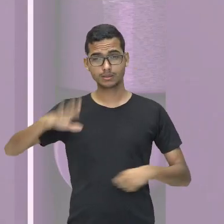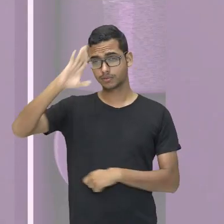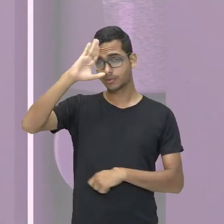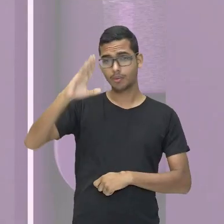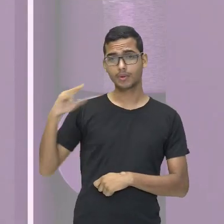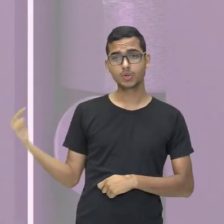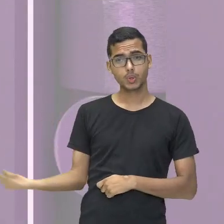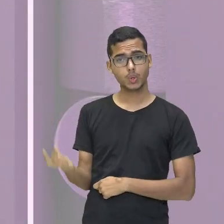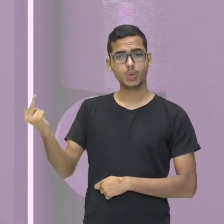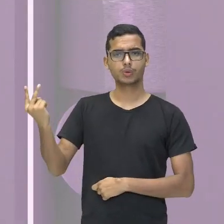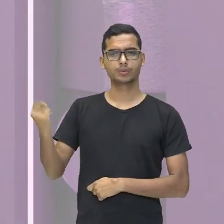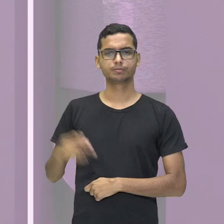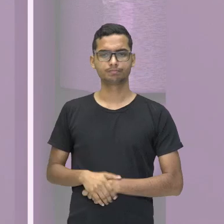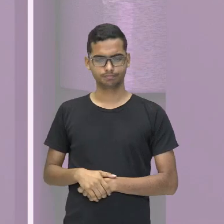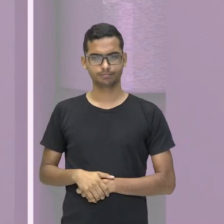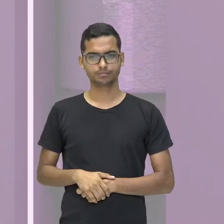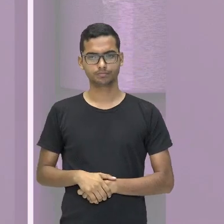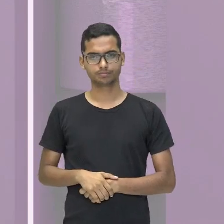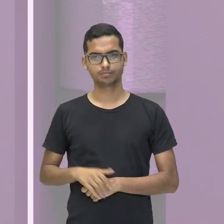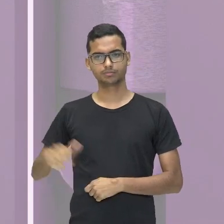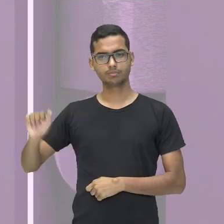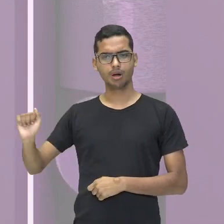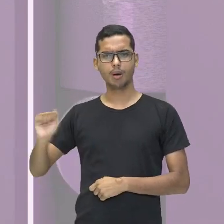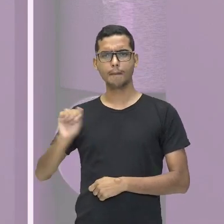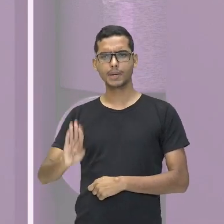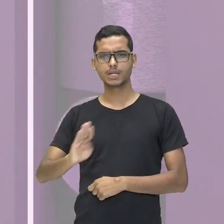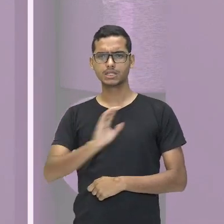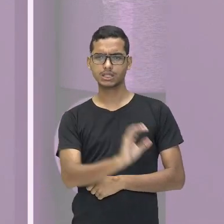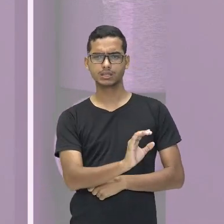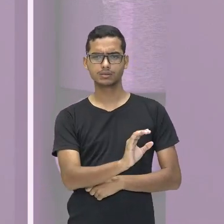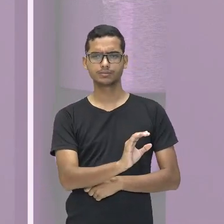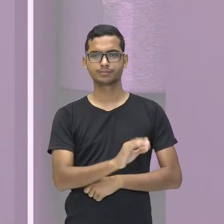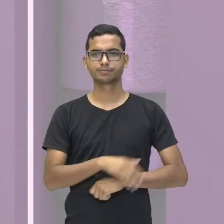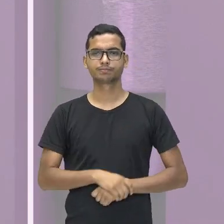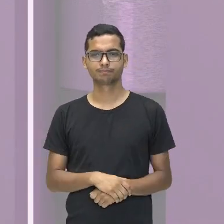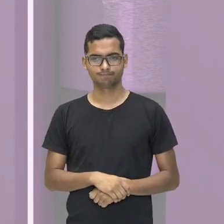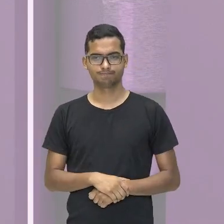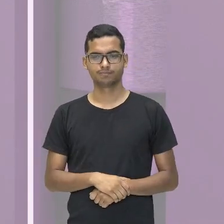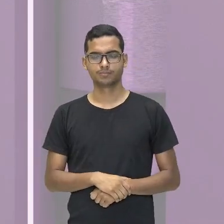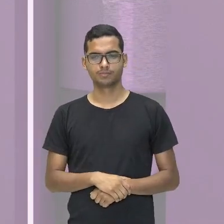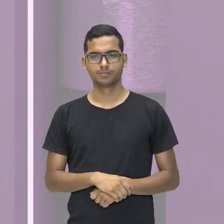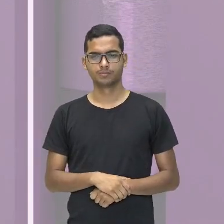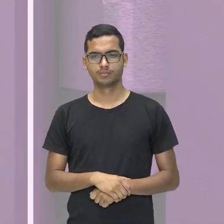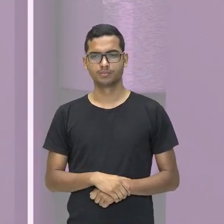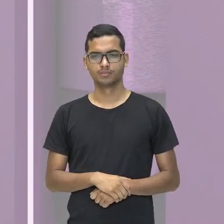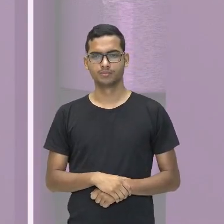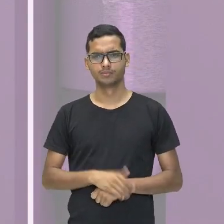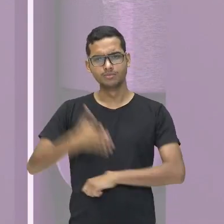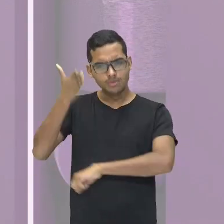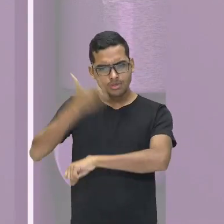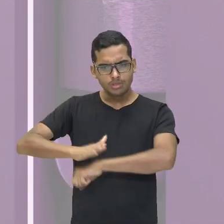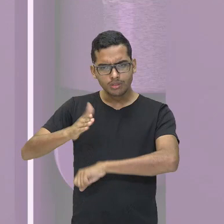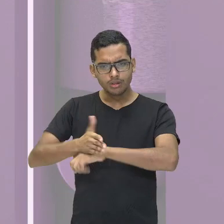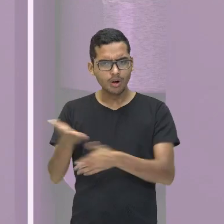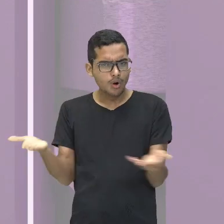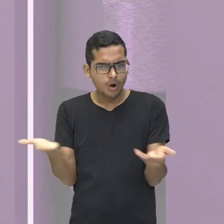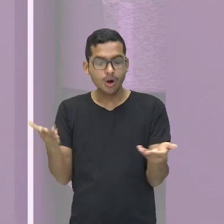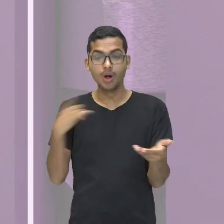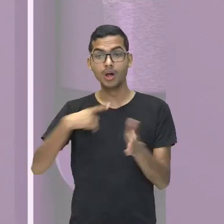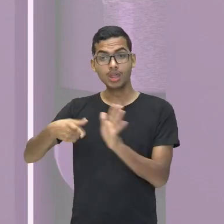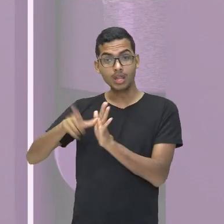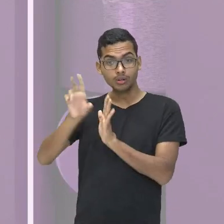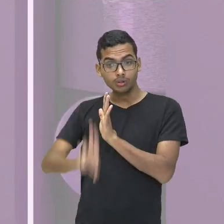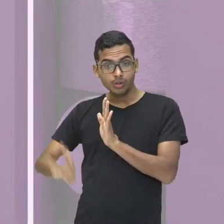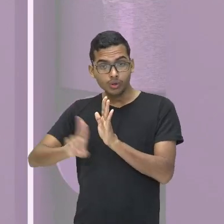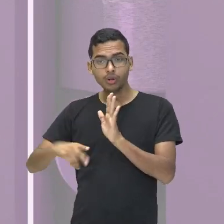valores, tá bom? Dos valores de A, dos valores de B e dos valores de C, tá bom? Então vamos treinar um pouquinho antes da gente utilizar